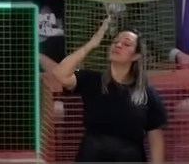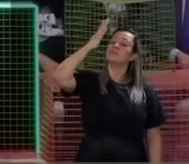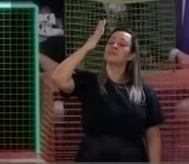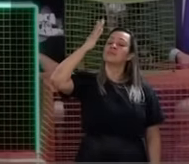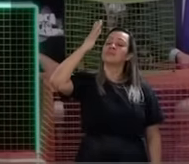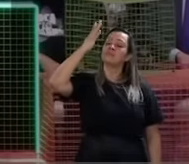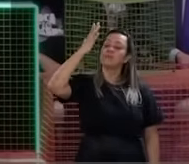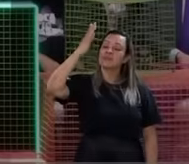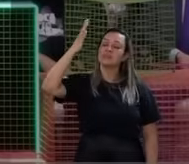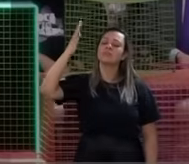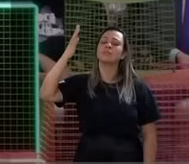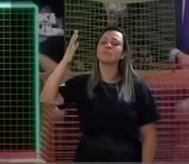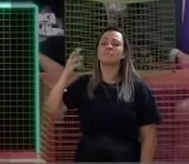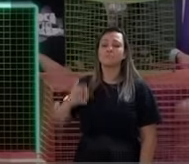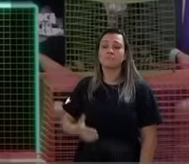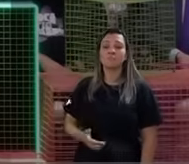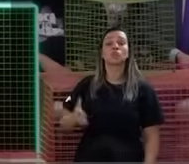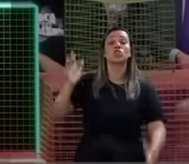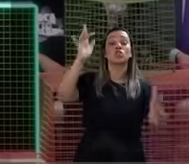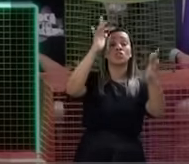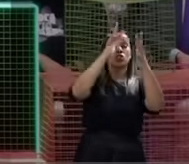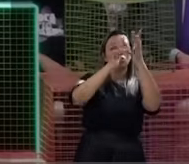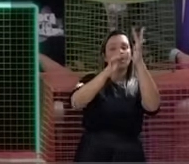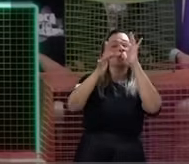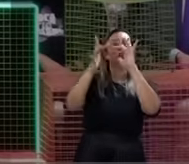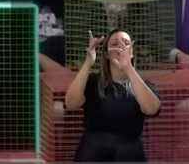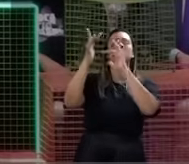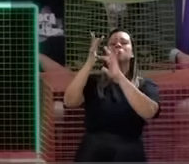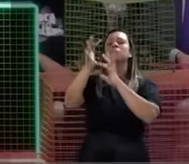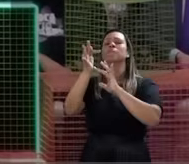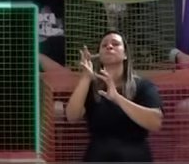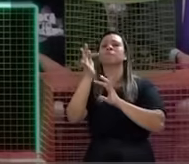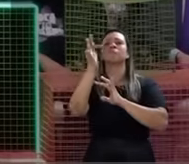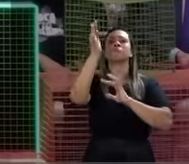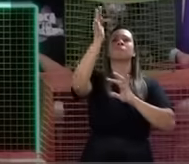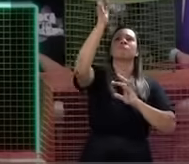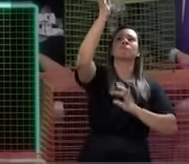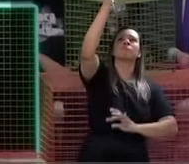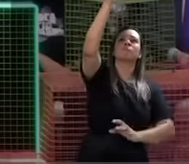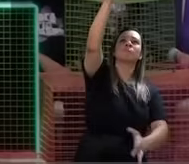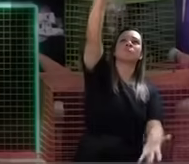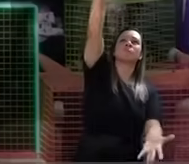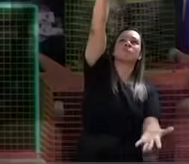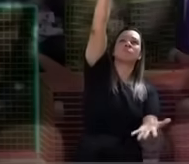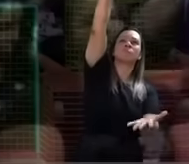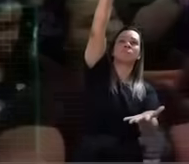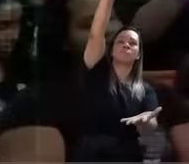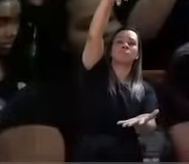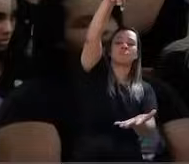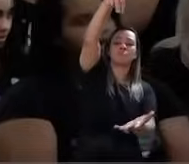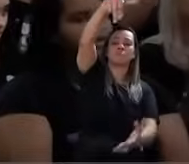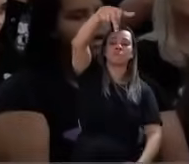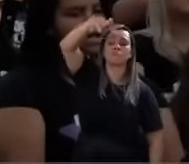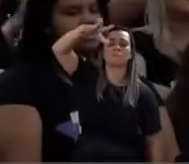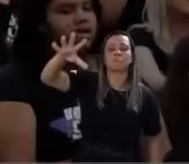Que investimento perfeito. Cristo breve do